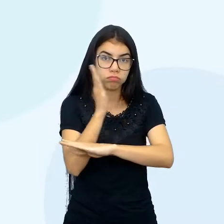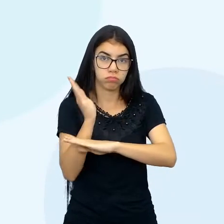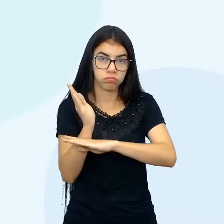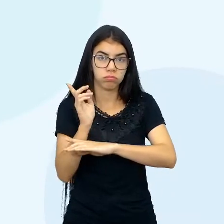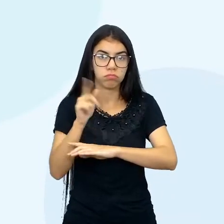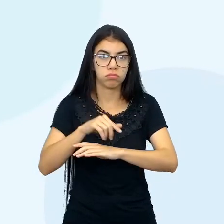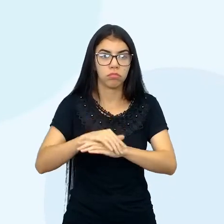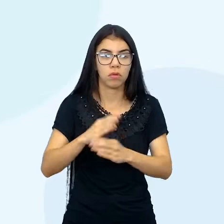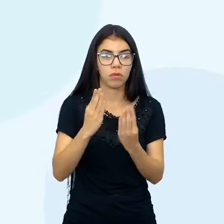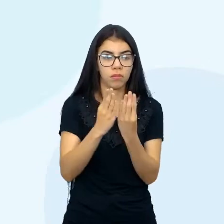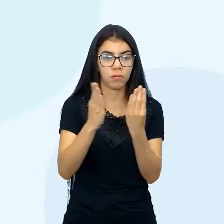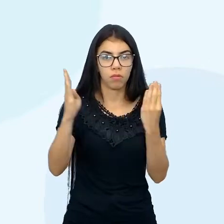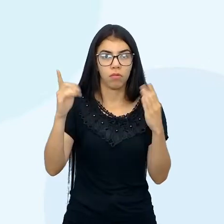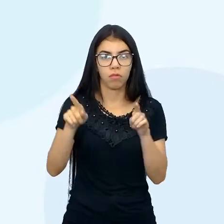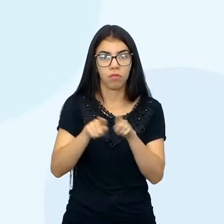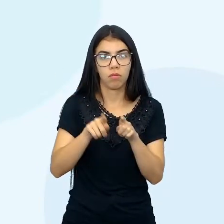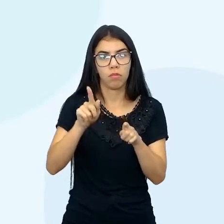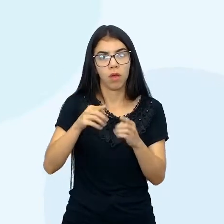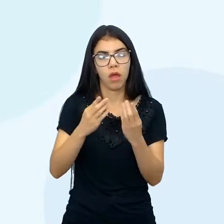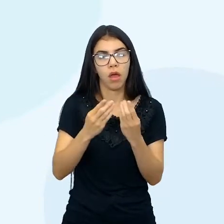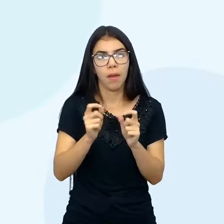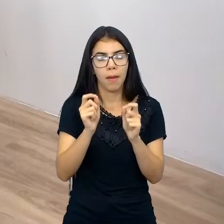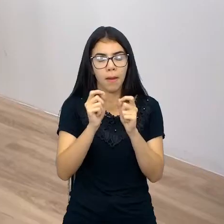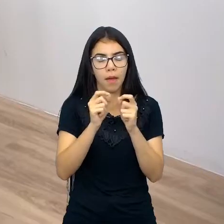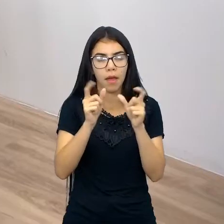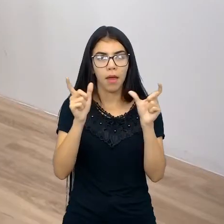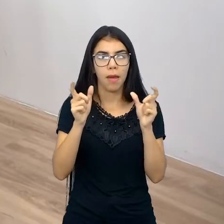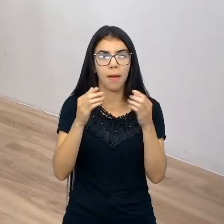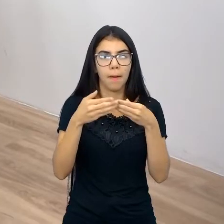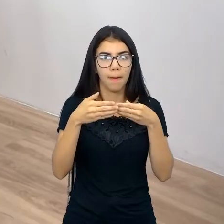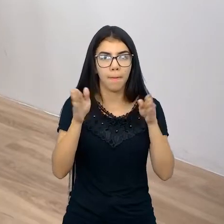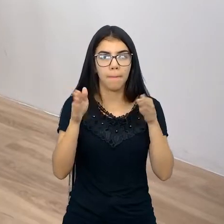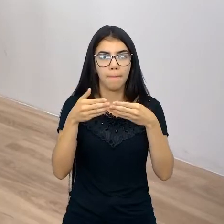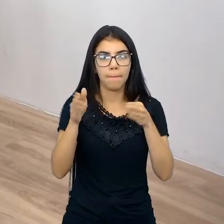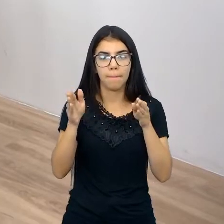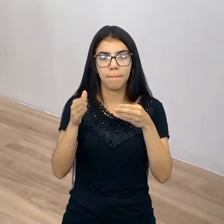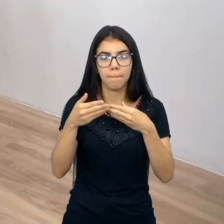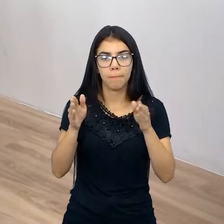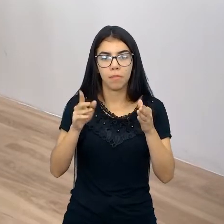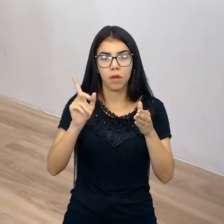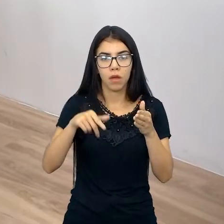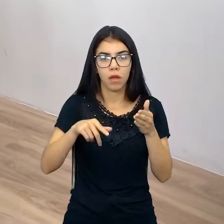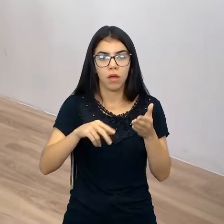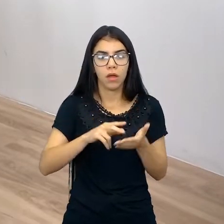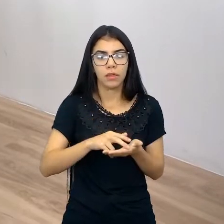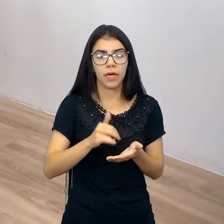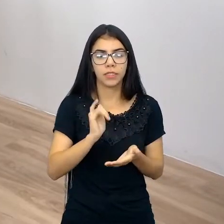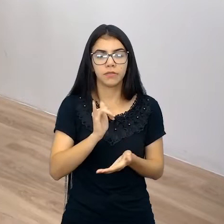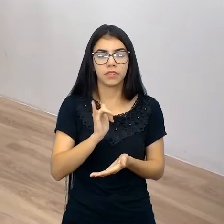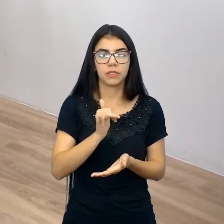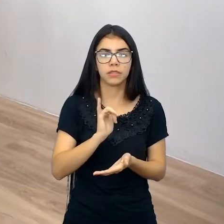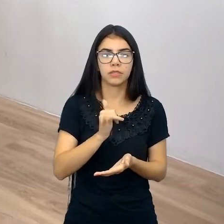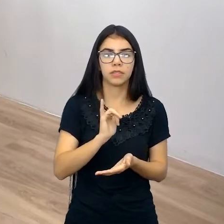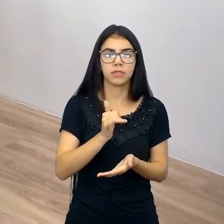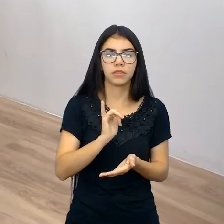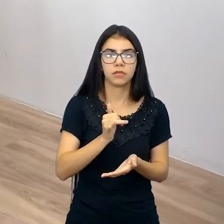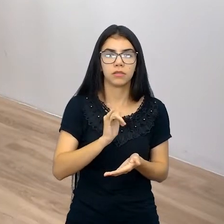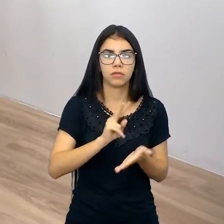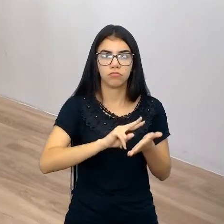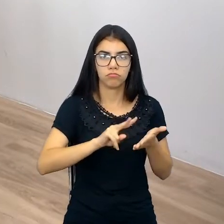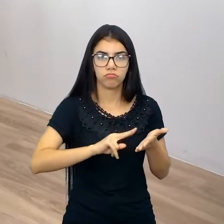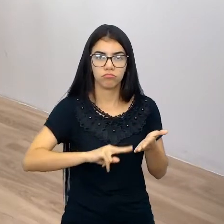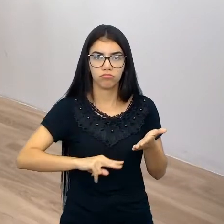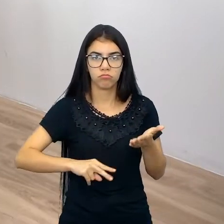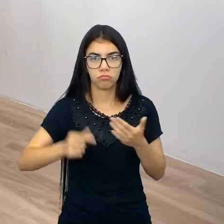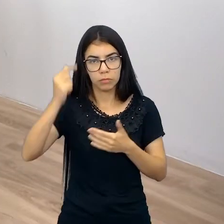vai abrindo. Então a própria narrativa ela vai criando uma imagem, né? Exatamente. E como que o cinema vai se apropriar dessa